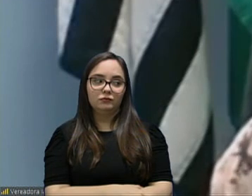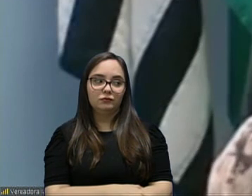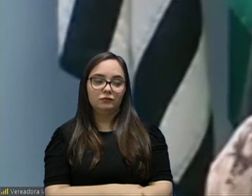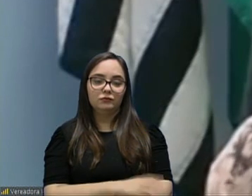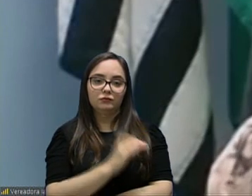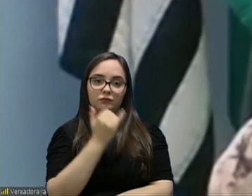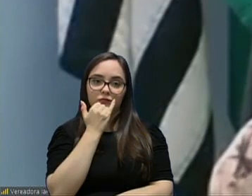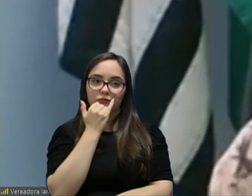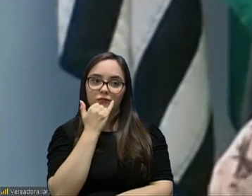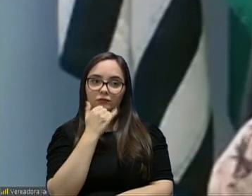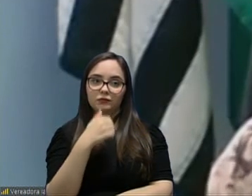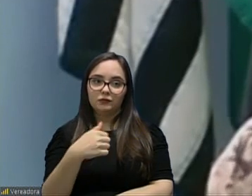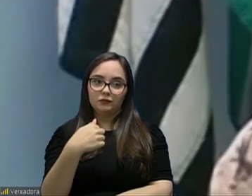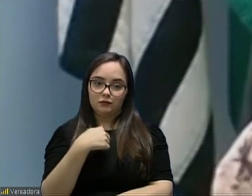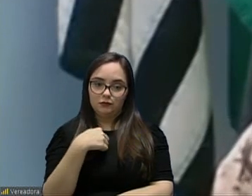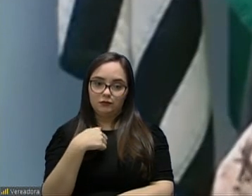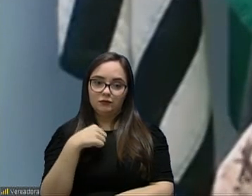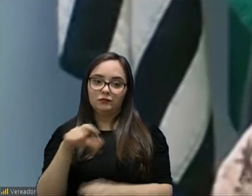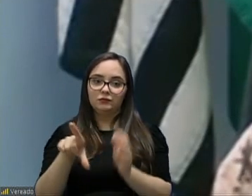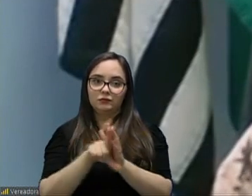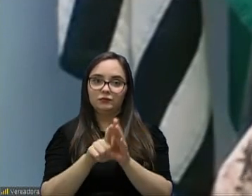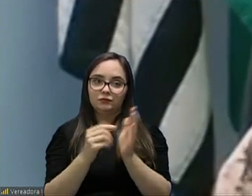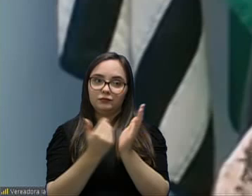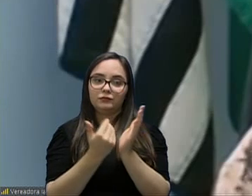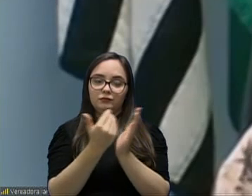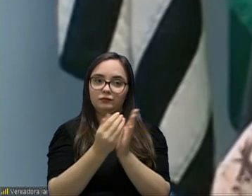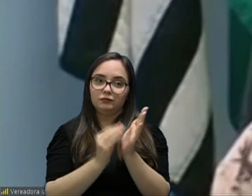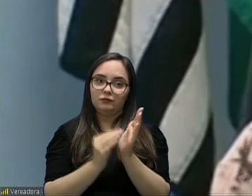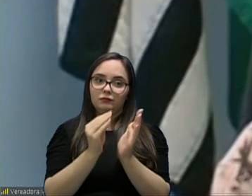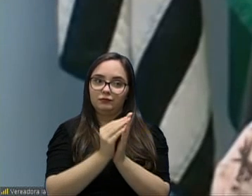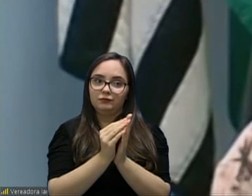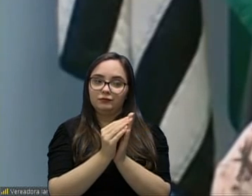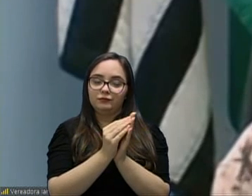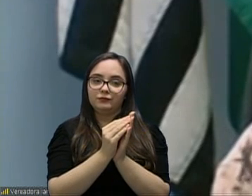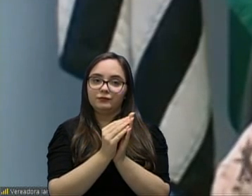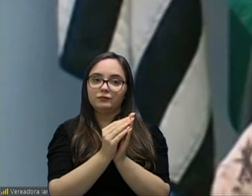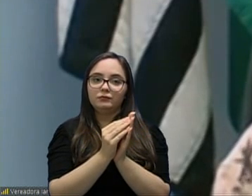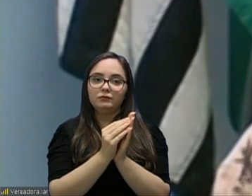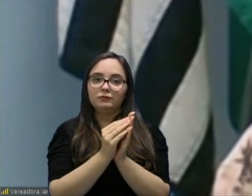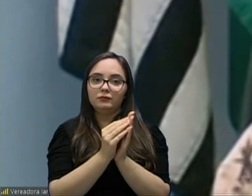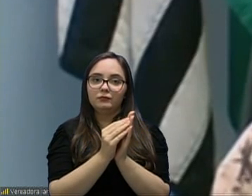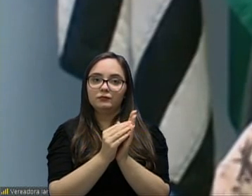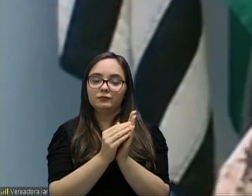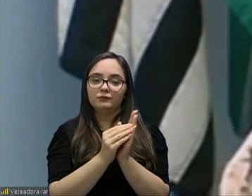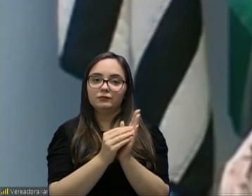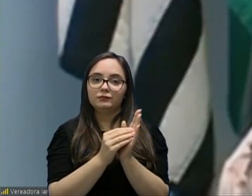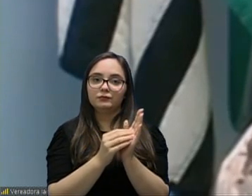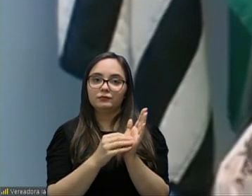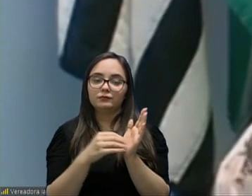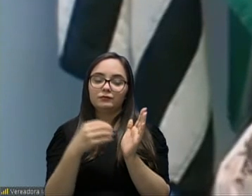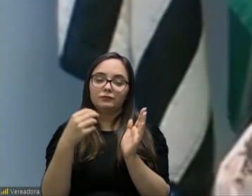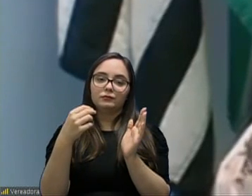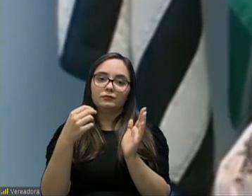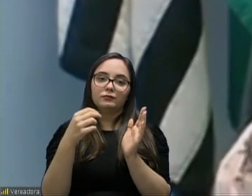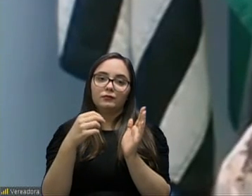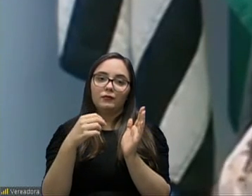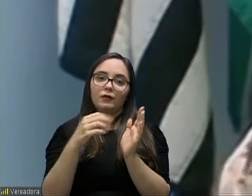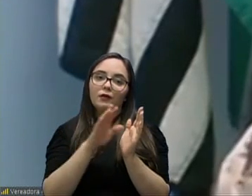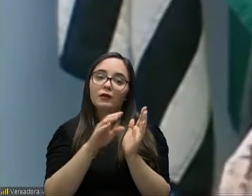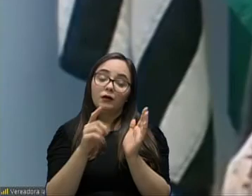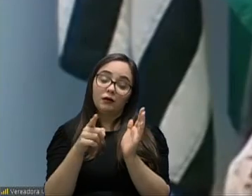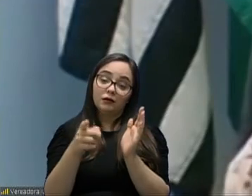A minha emenda ficaria apresentada, suprimindo este título, o inciso terceiro título de auxílio de capital,